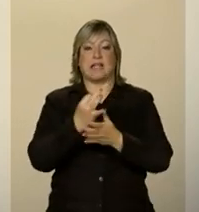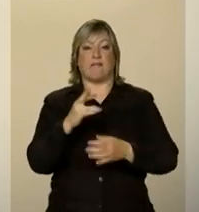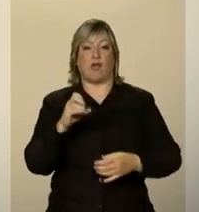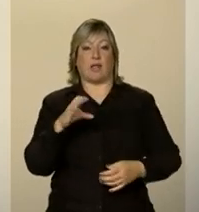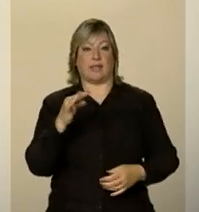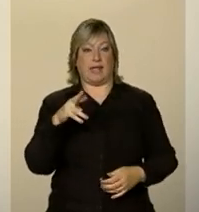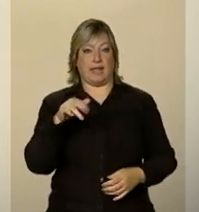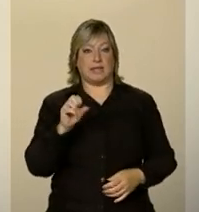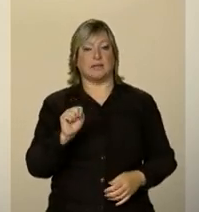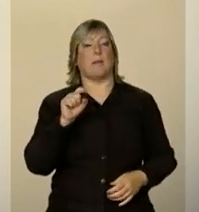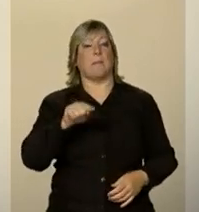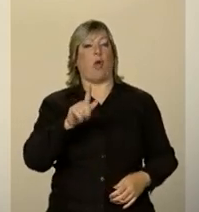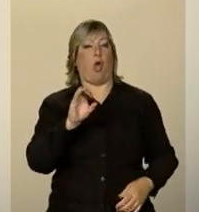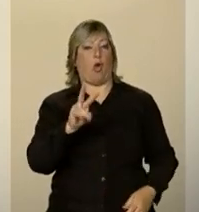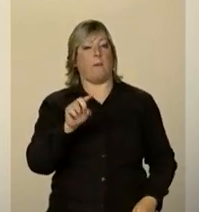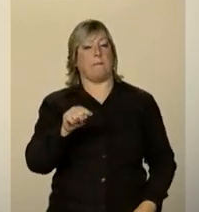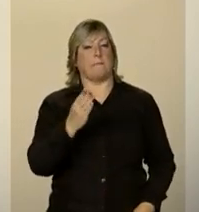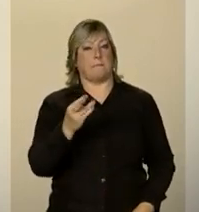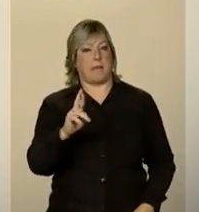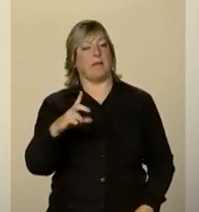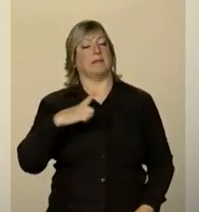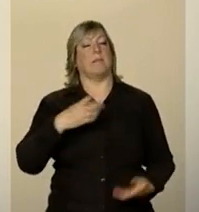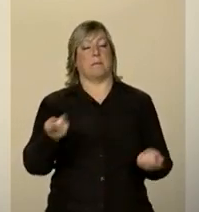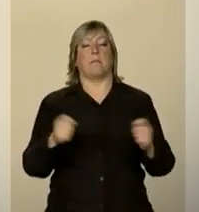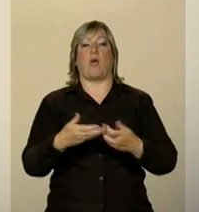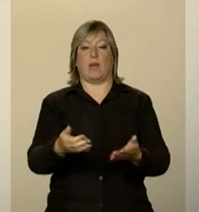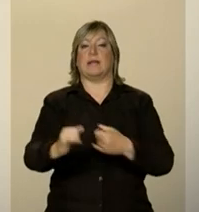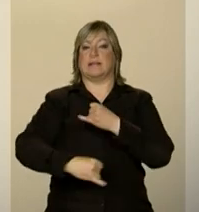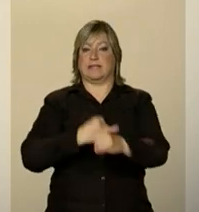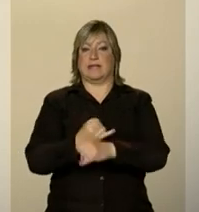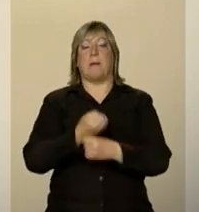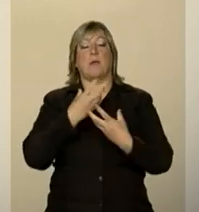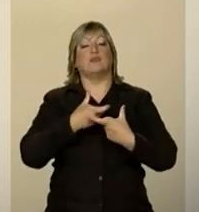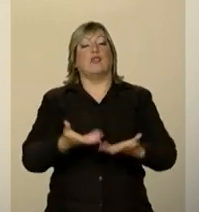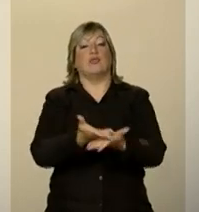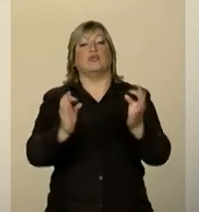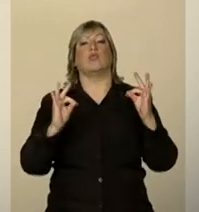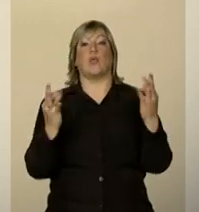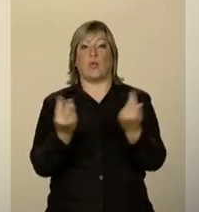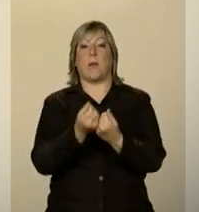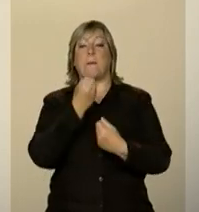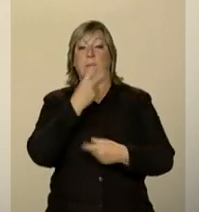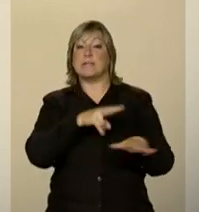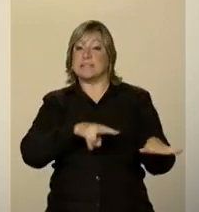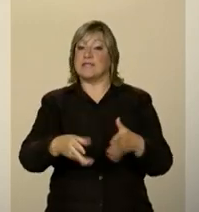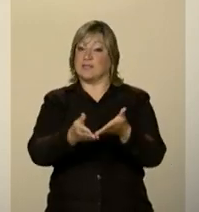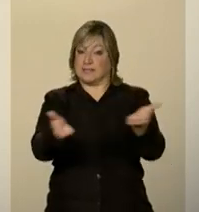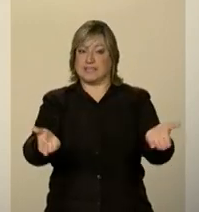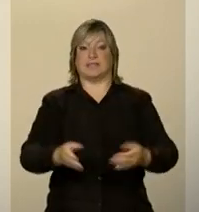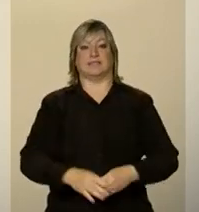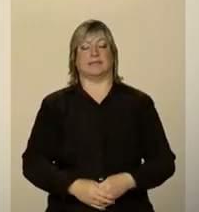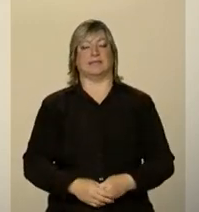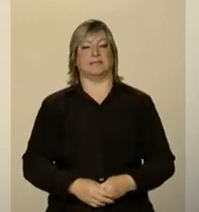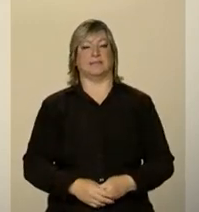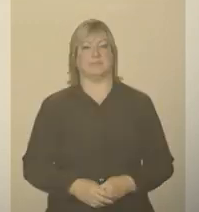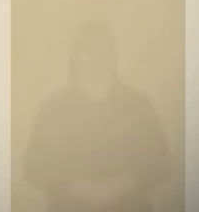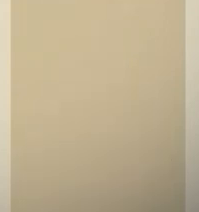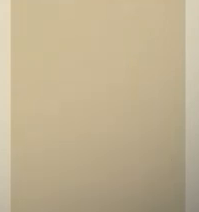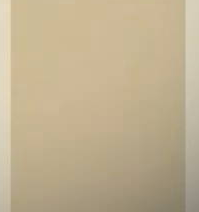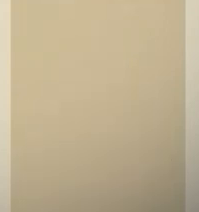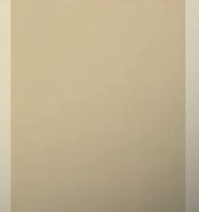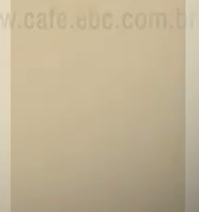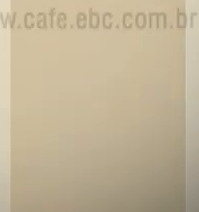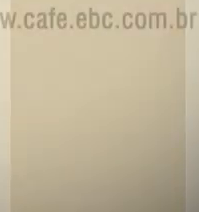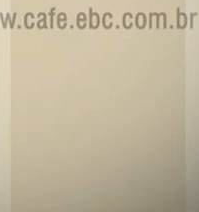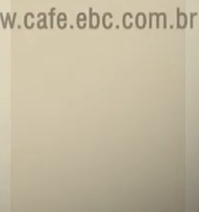www Ciência sem Fronteiras. Gov.br boa sorte a todos e uma boa semana o Luciano Obrigado